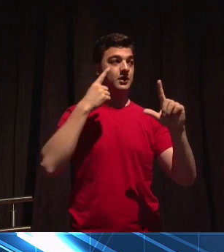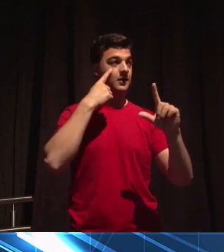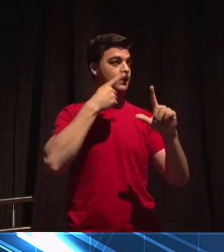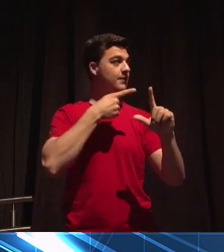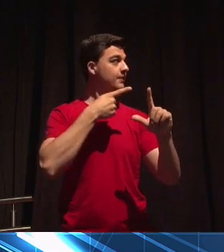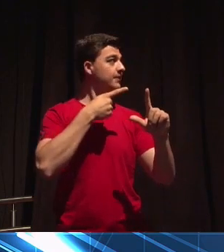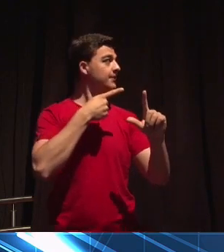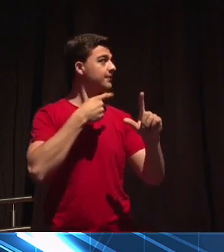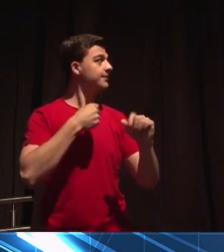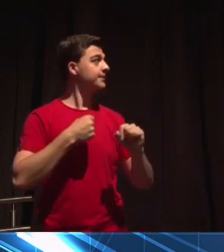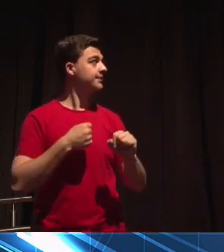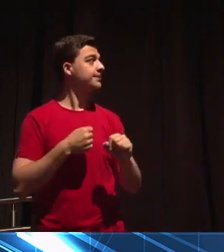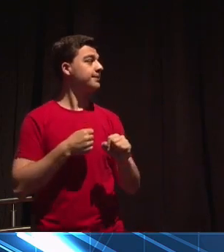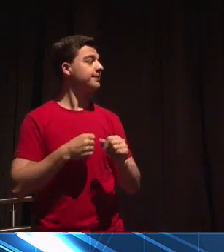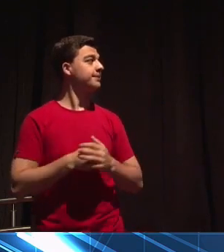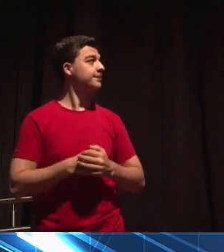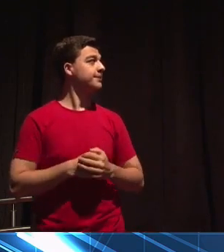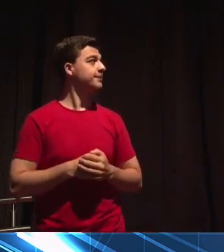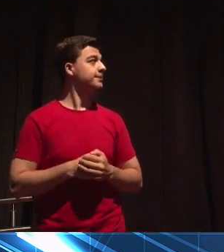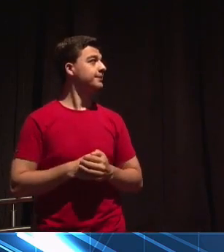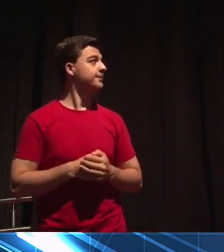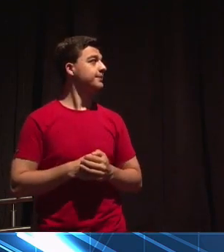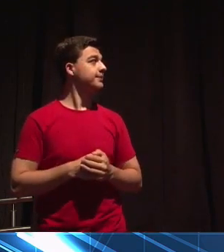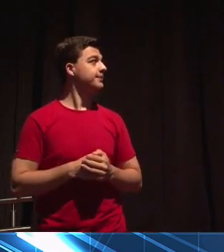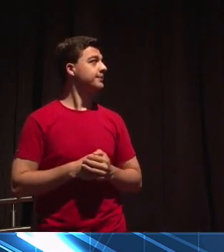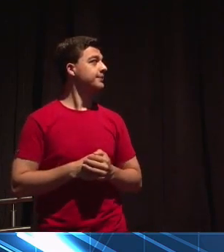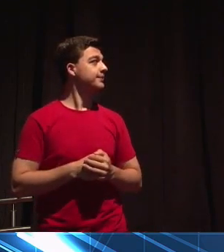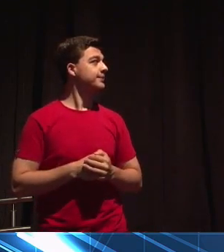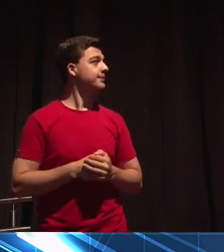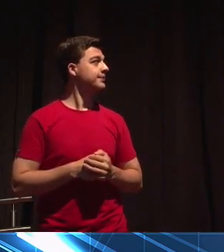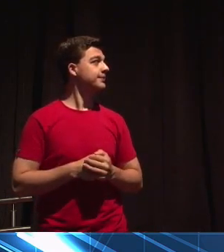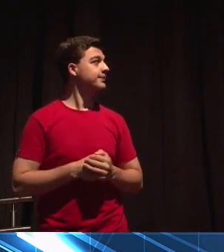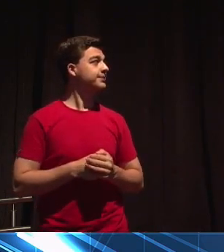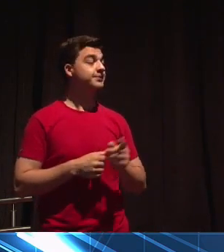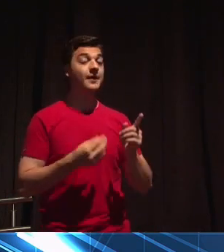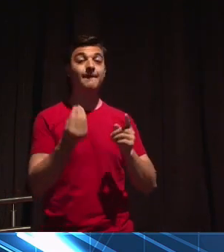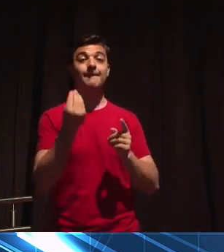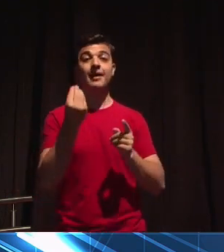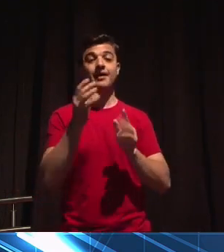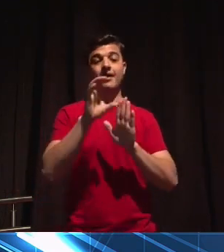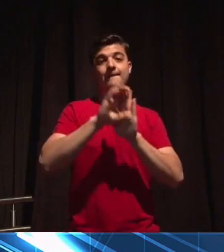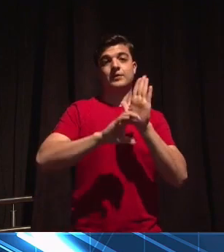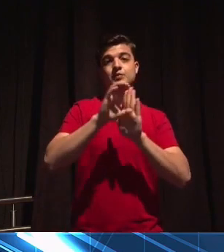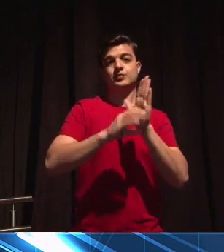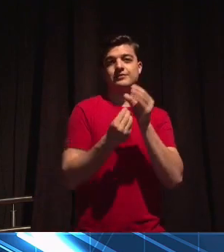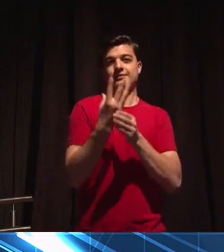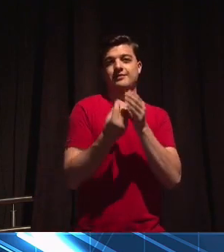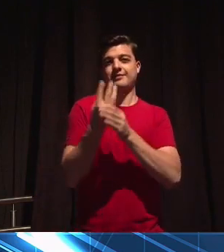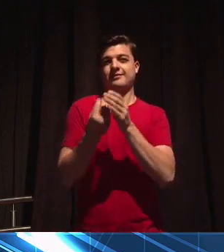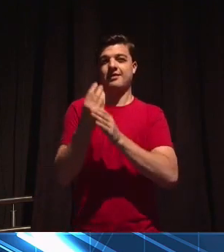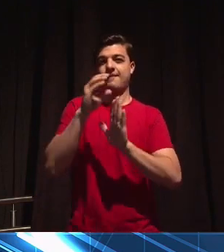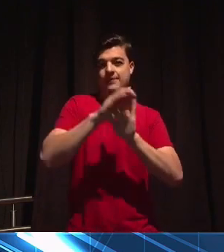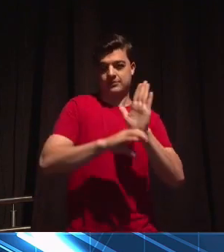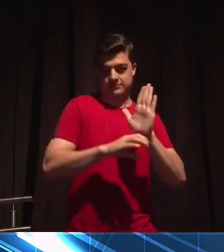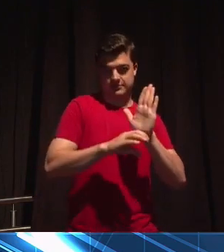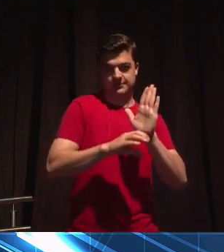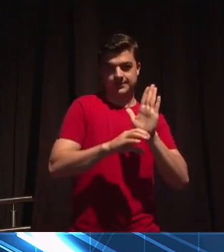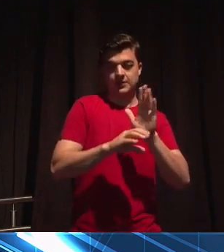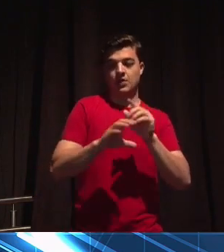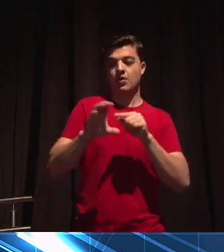passando um diretório retorna recebe uma lista de Capítulos como retorno Então cotuba depende de renderizador